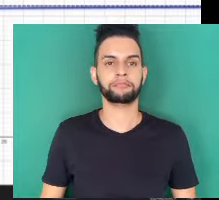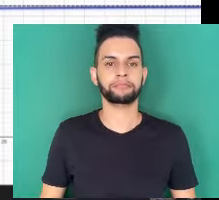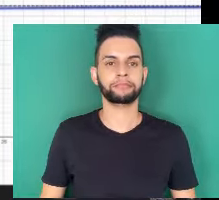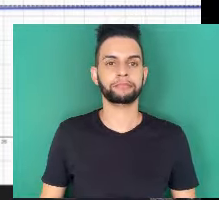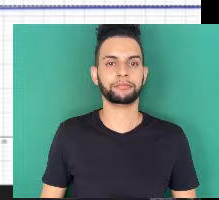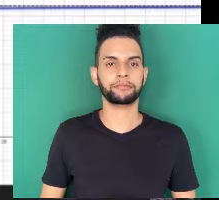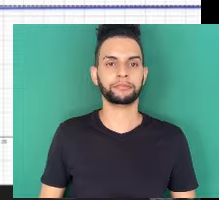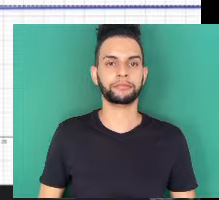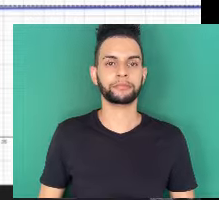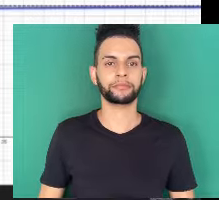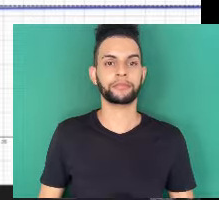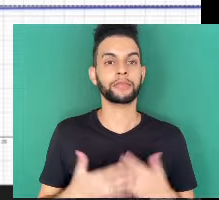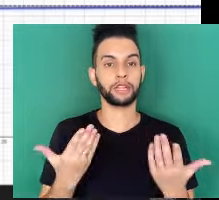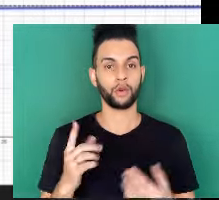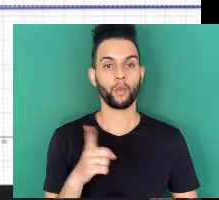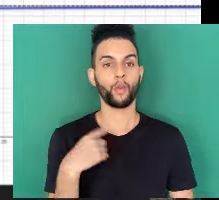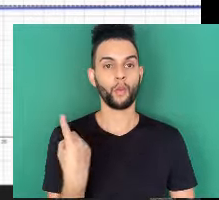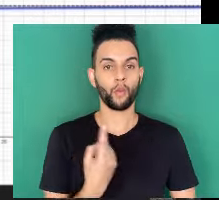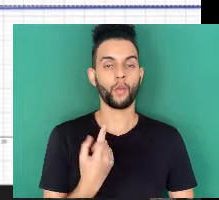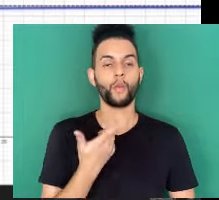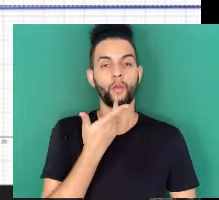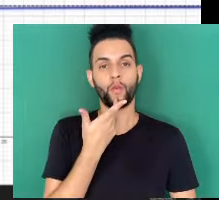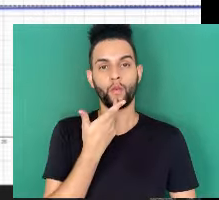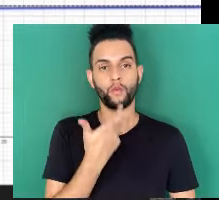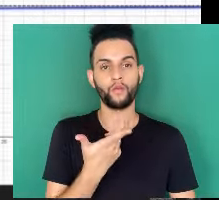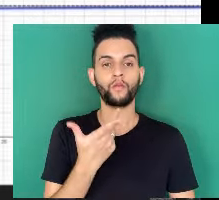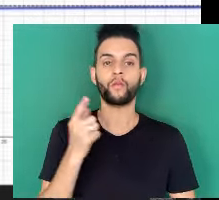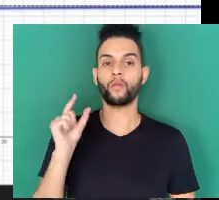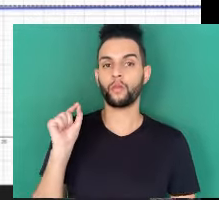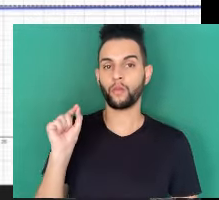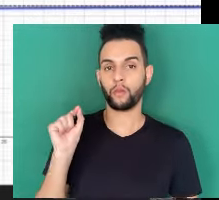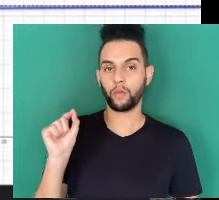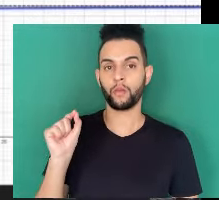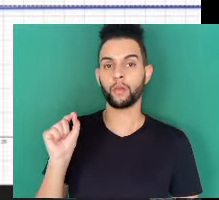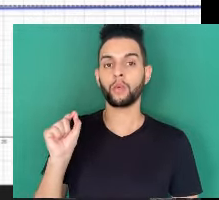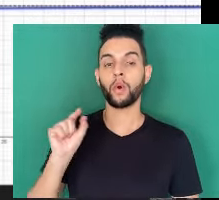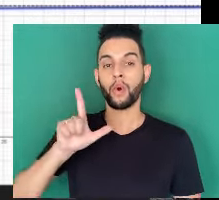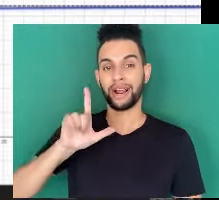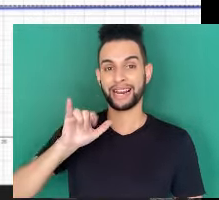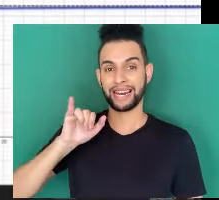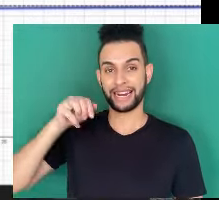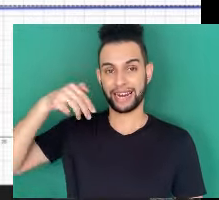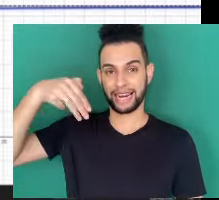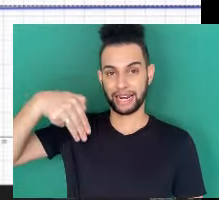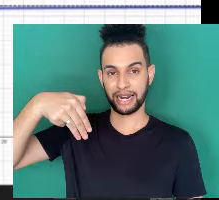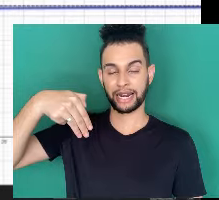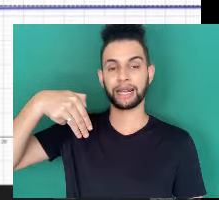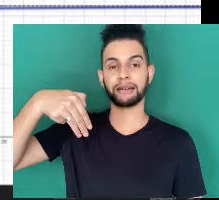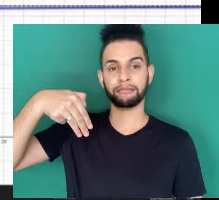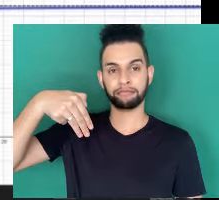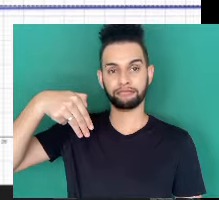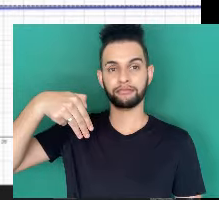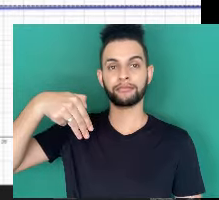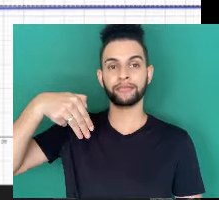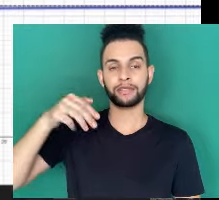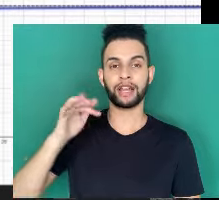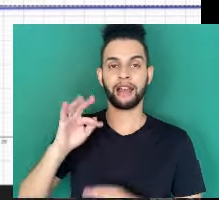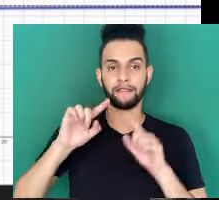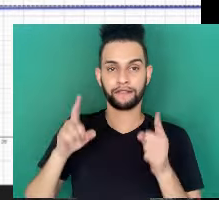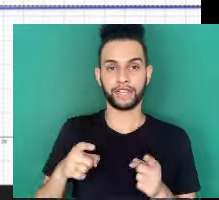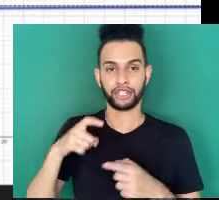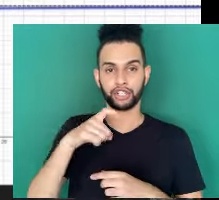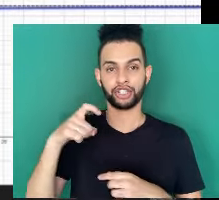Então, nós dizemos que o limite do f de x, quando x tende a